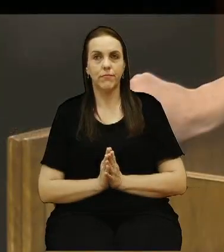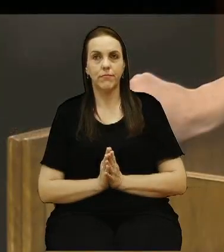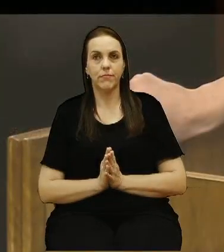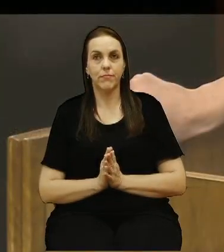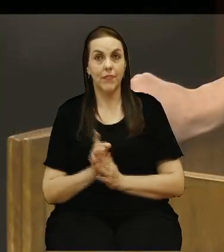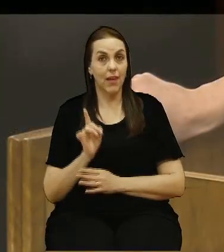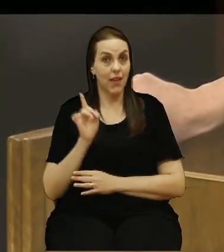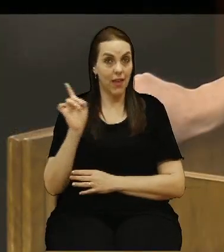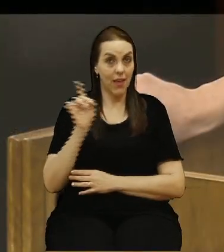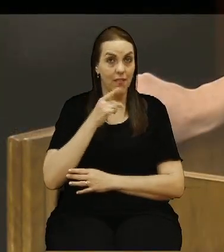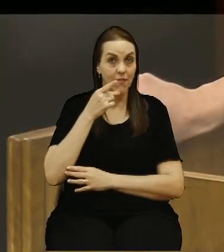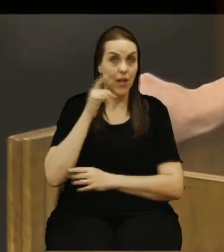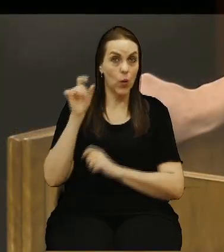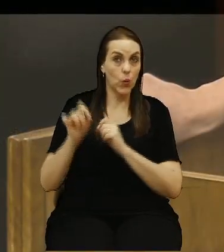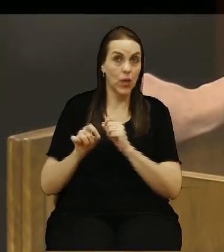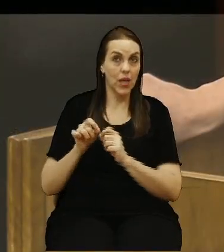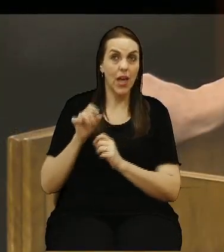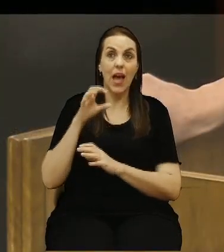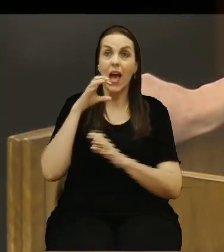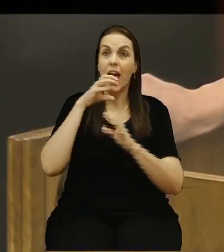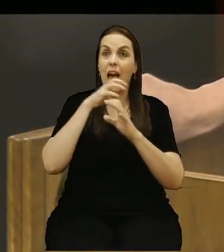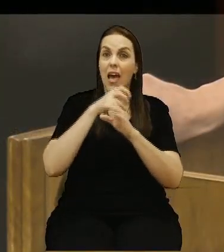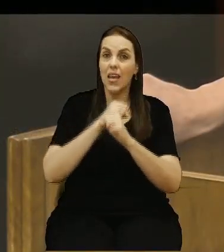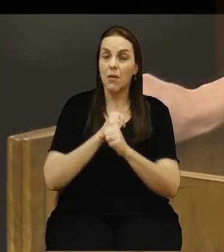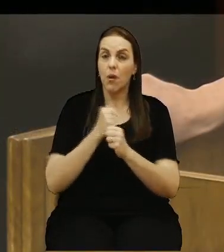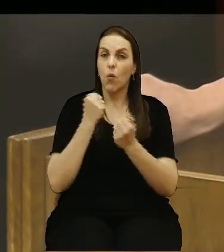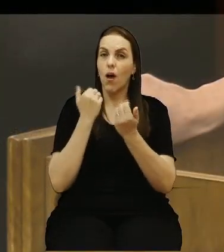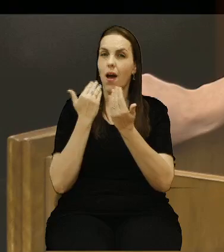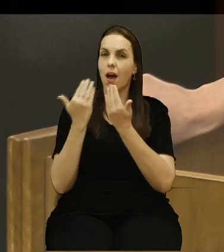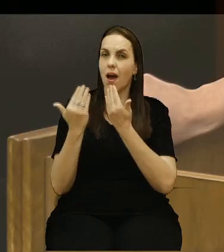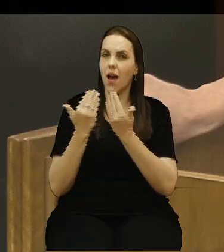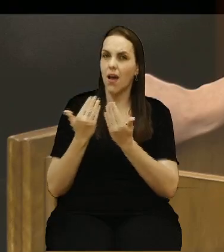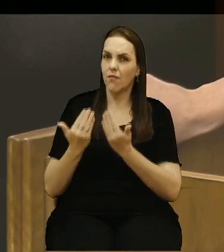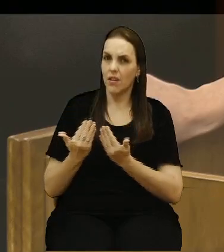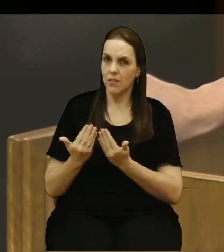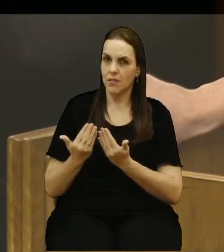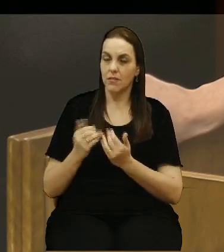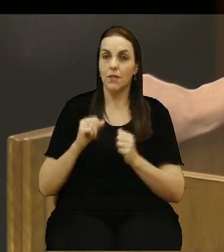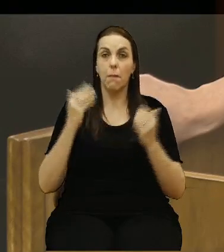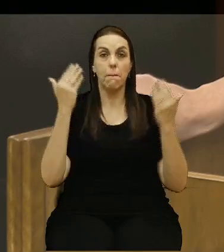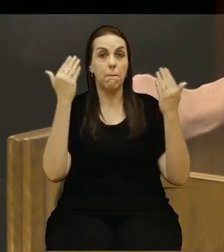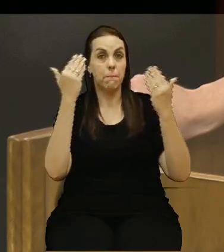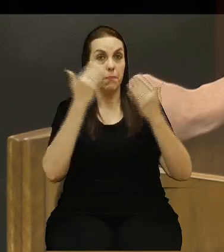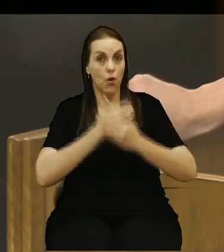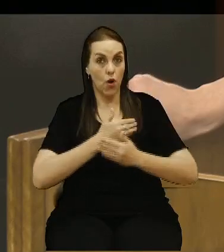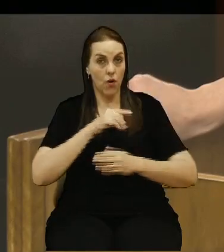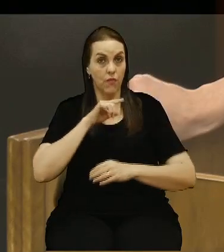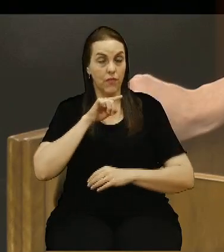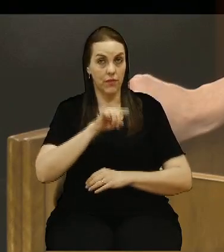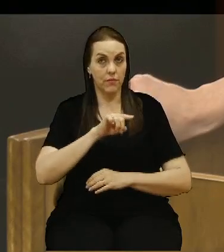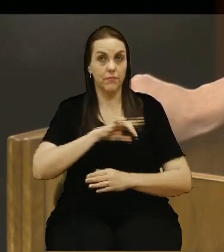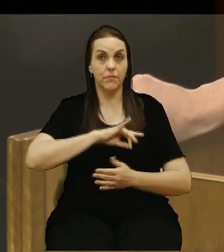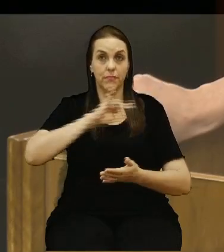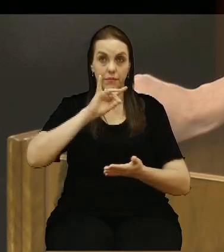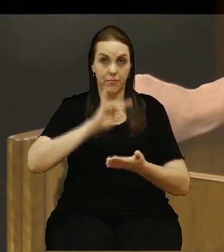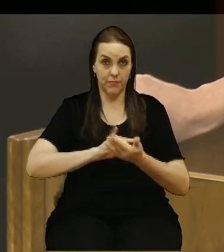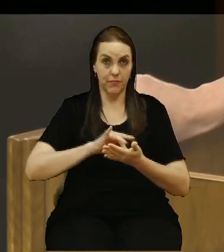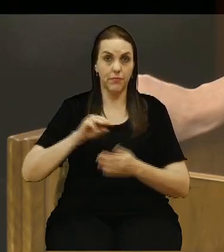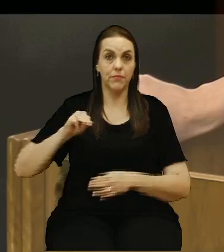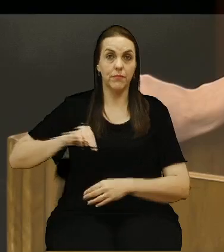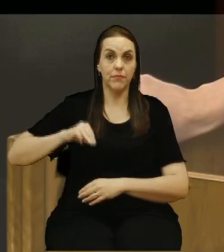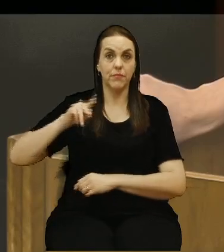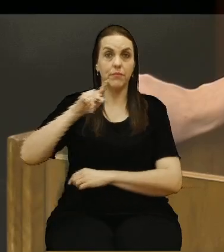Ali na fala diz, esse animal foi avaliado. Segundo provas, materiais também, que estão com o Ministério